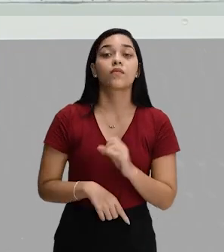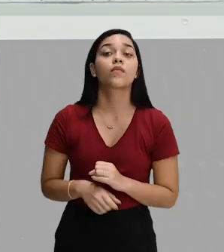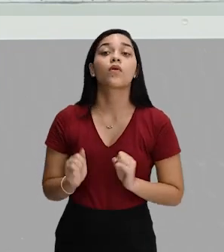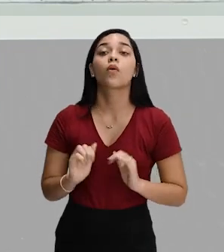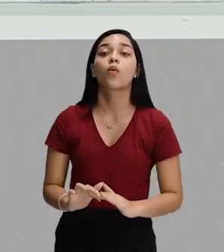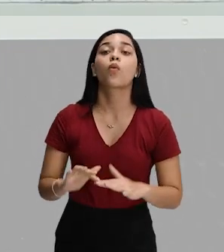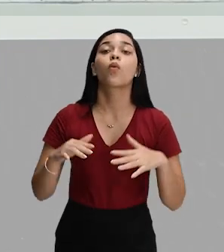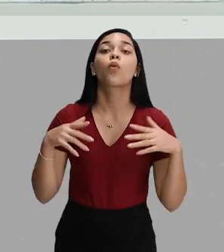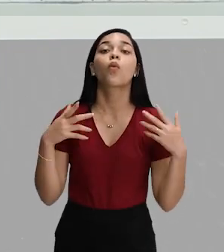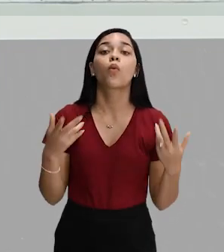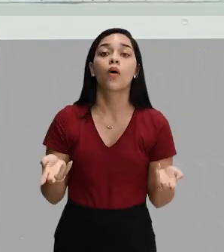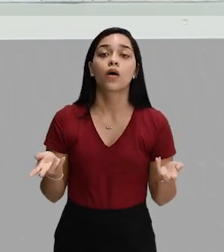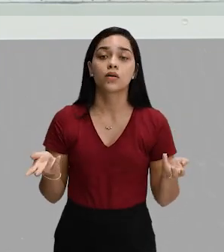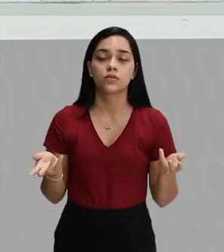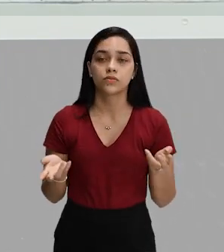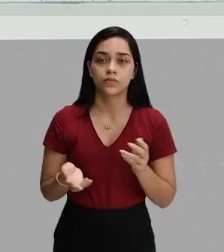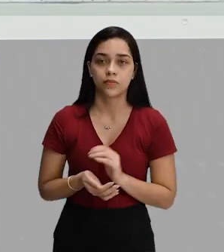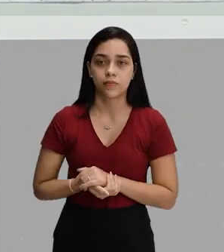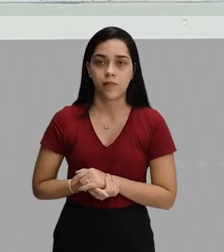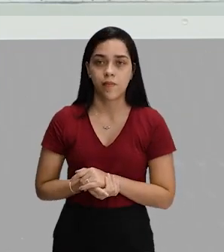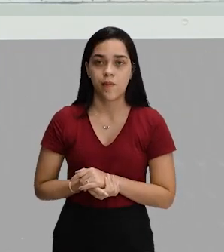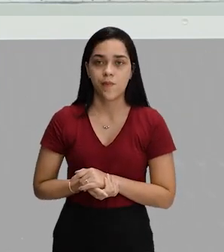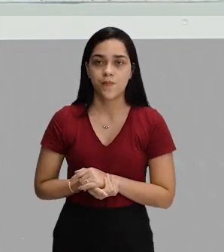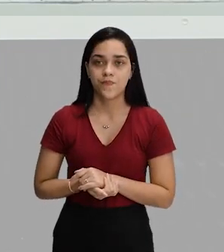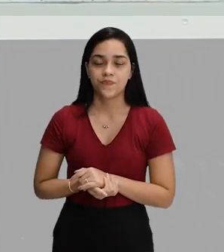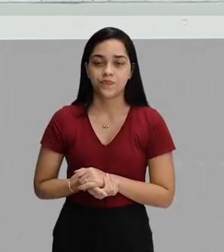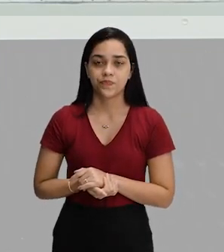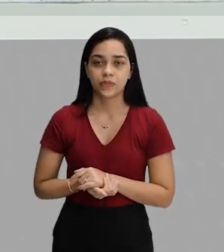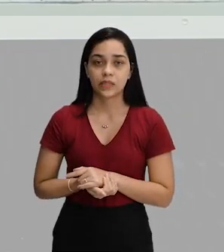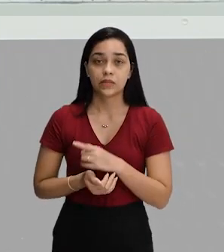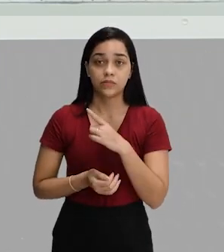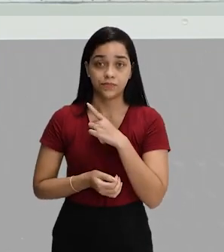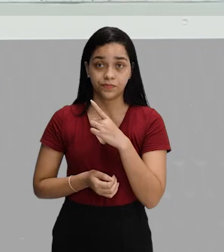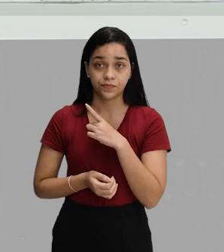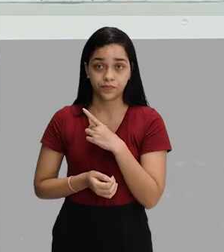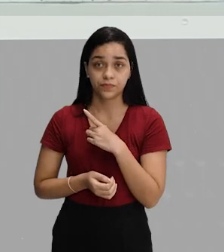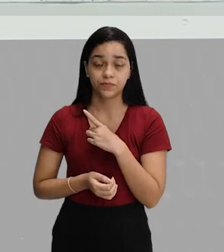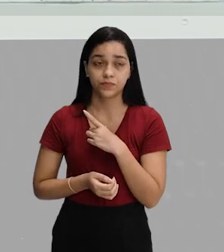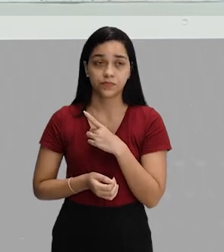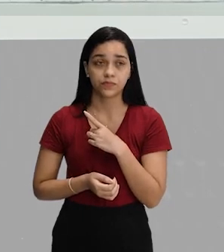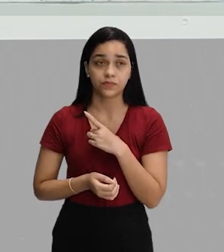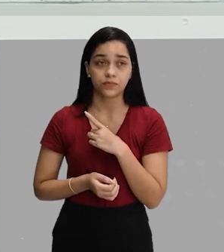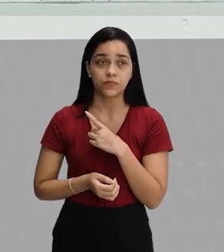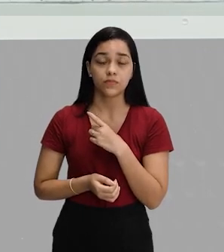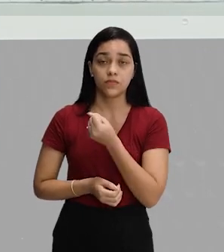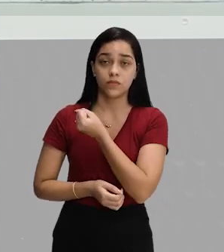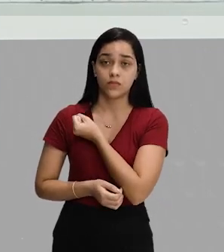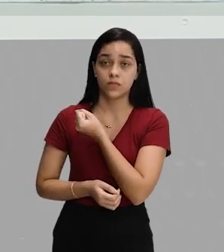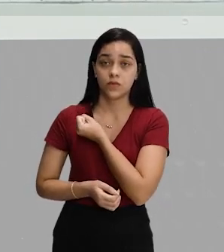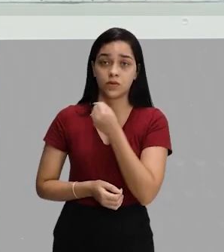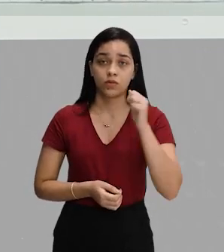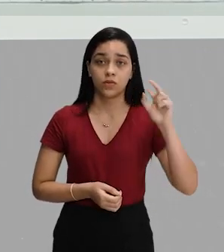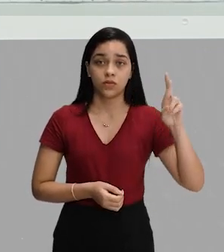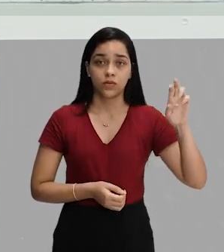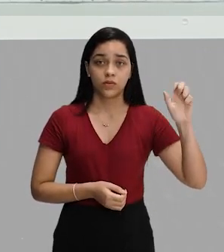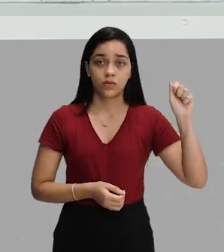quando? Quando é que ela é quadrática? Quando existir números